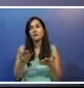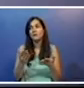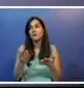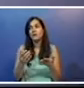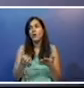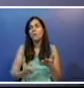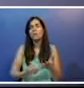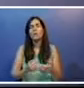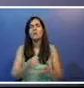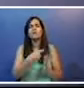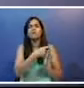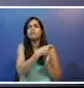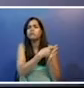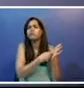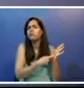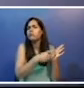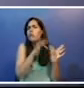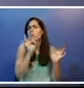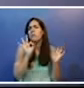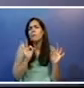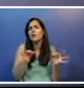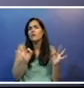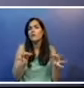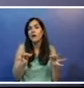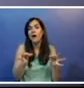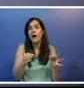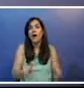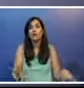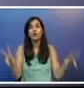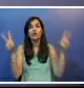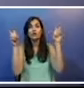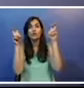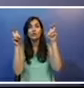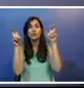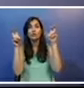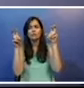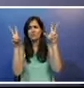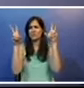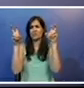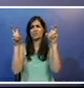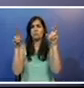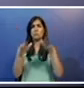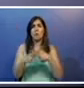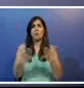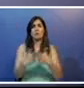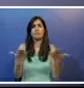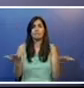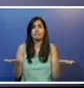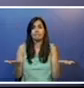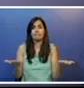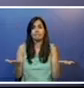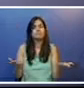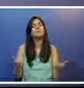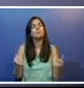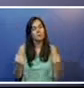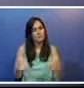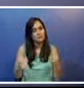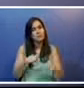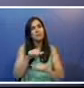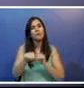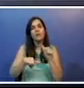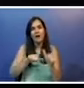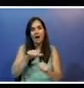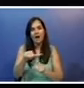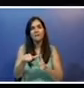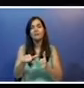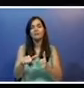texto perfeita, porém, quando vai colocar o título, é aquele título empobrecido, digamos assim. Então,